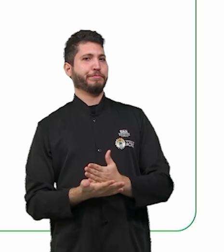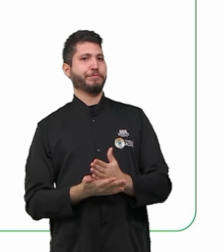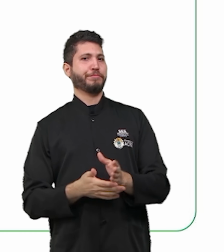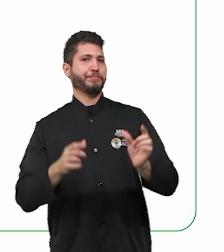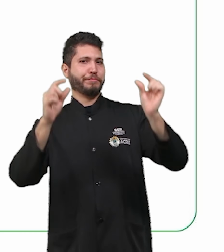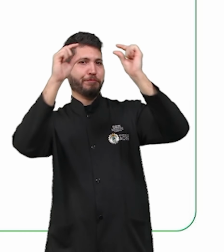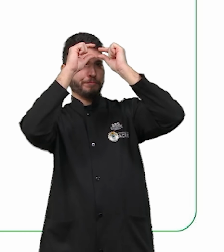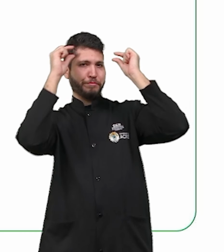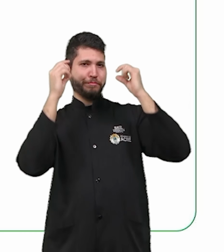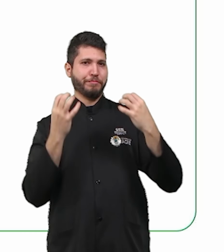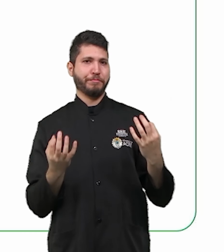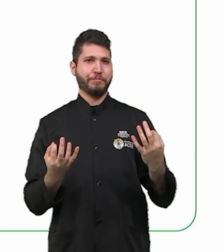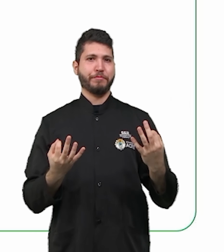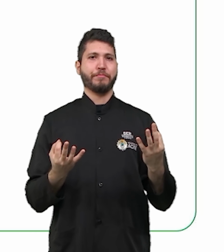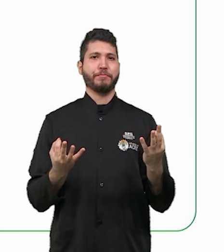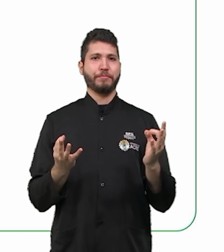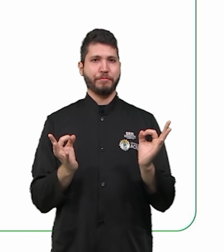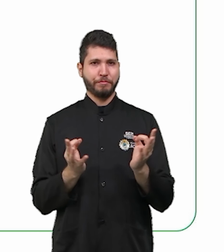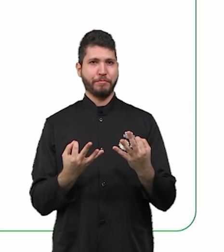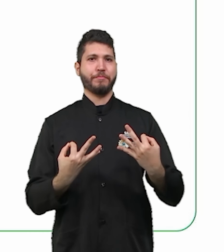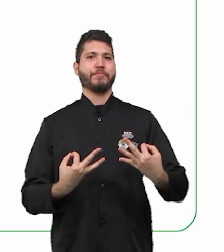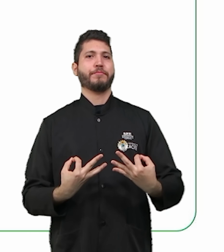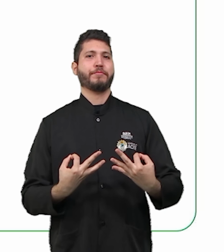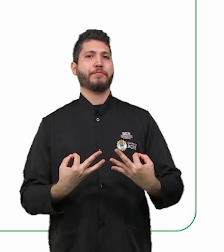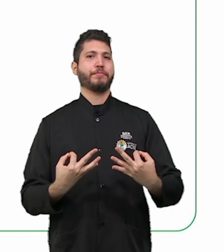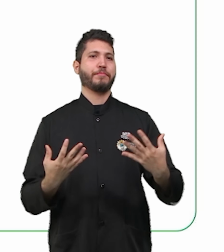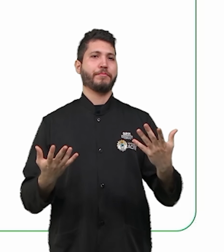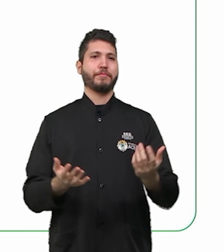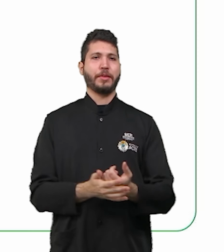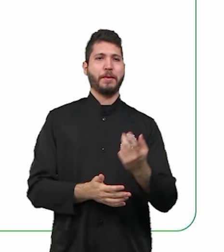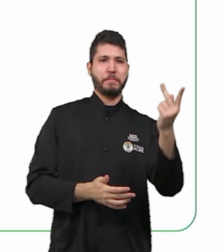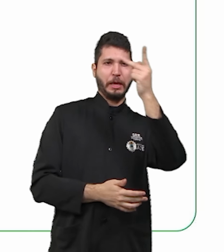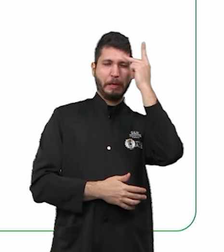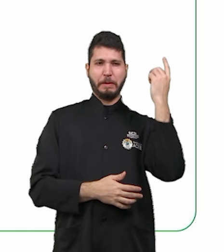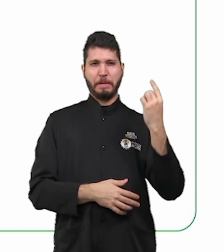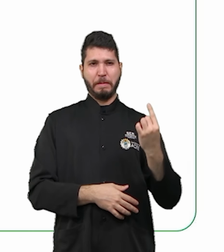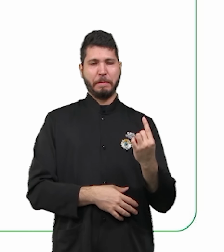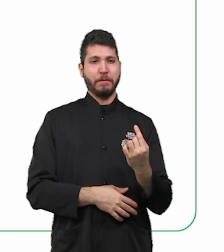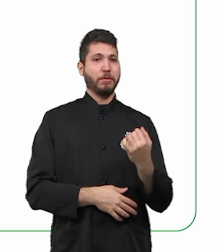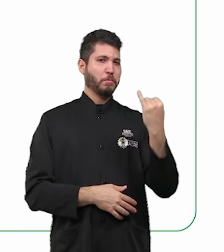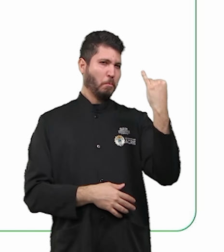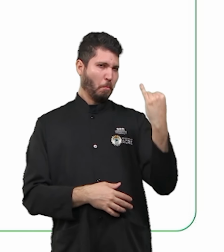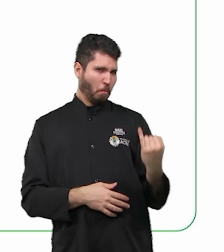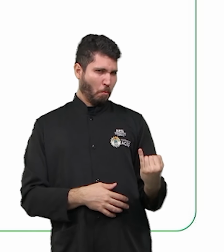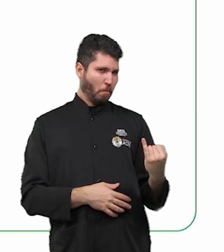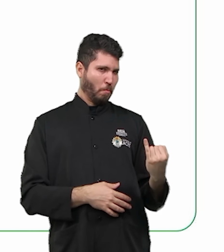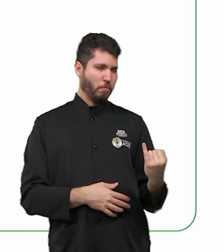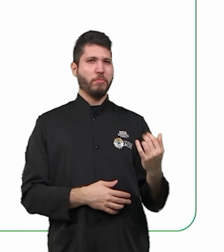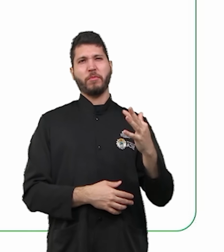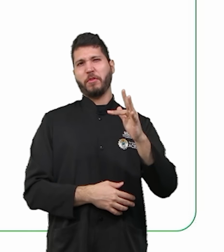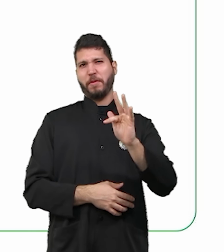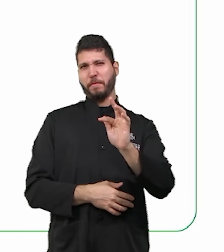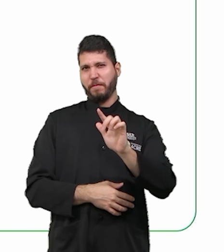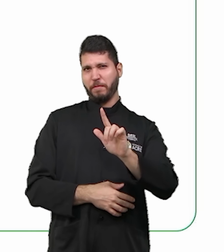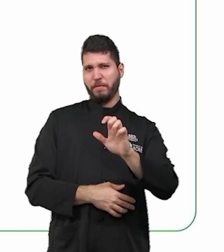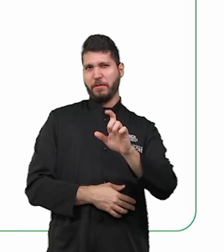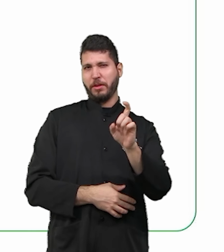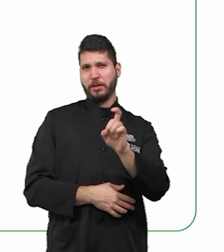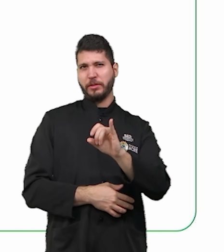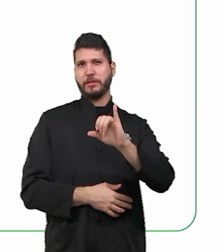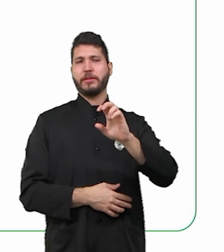estereotipo de que el yoga es solo para gente delgada y flexível. Me